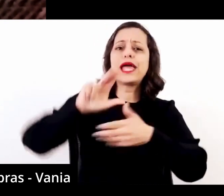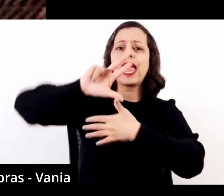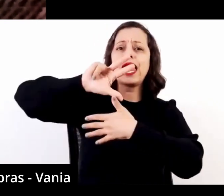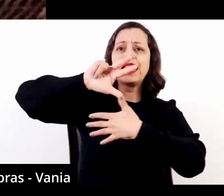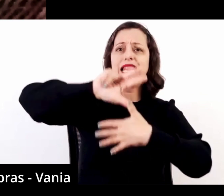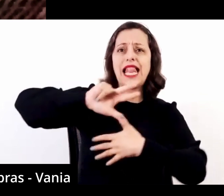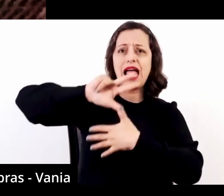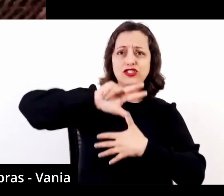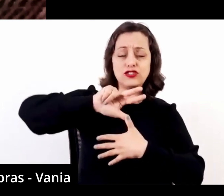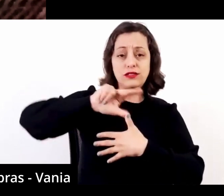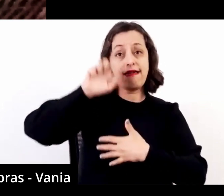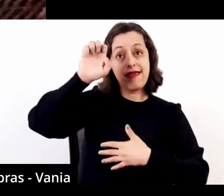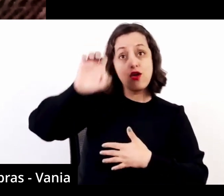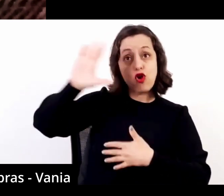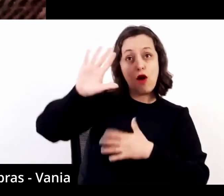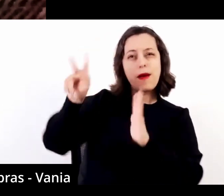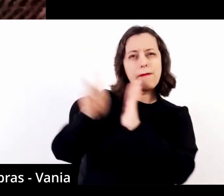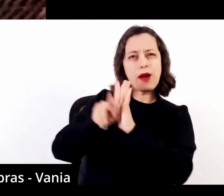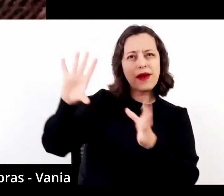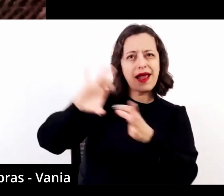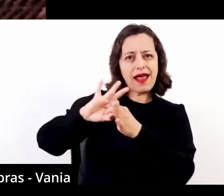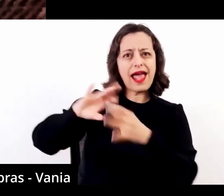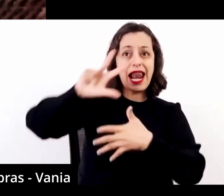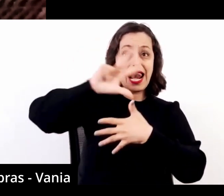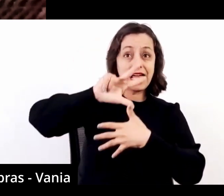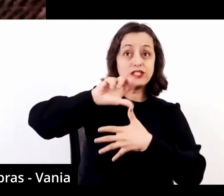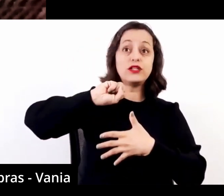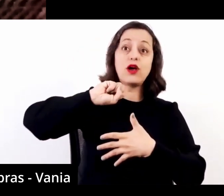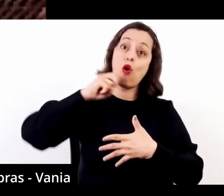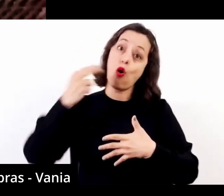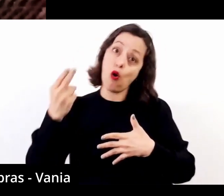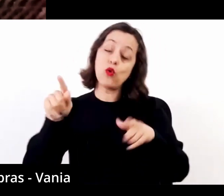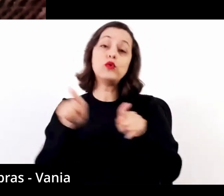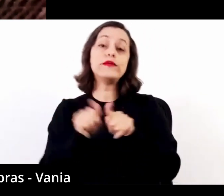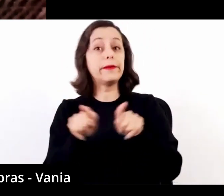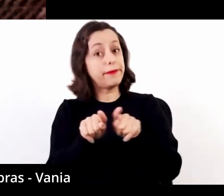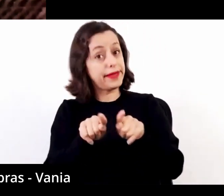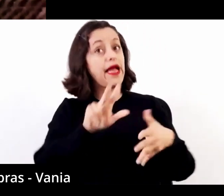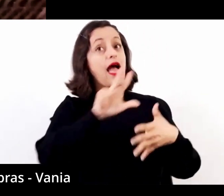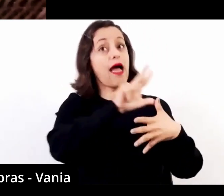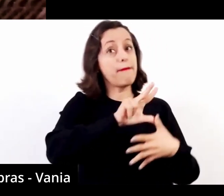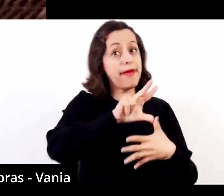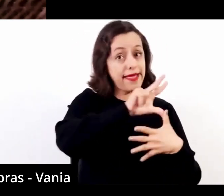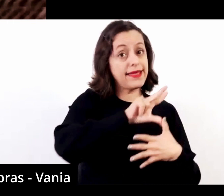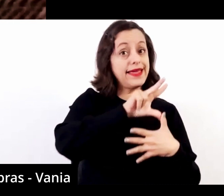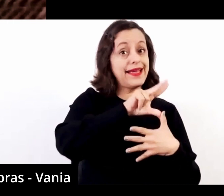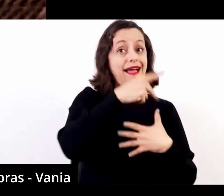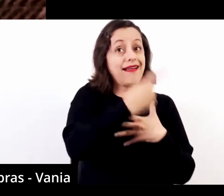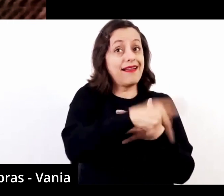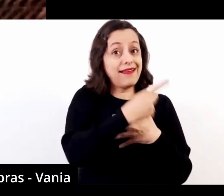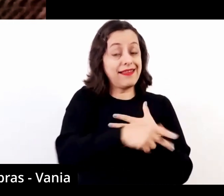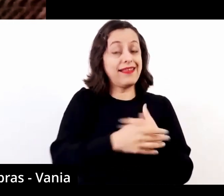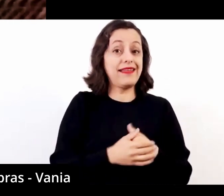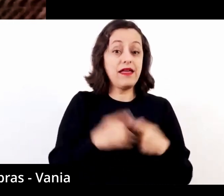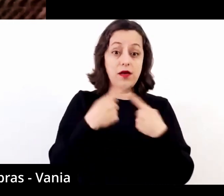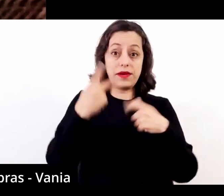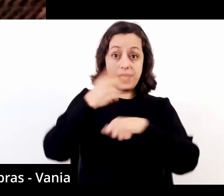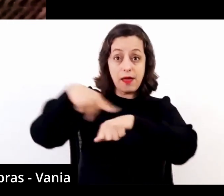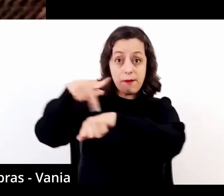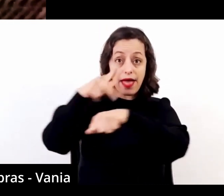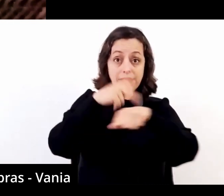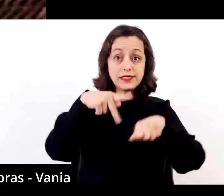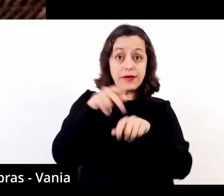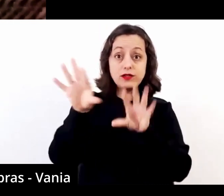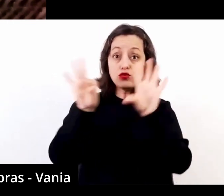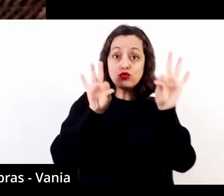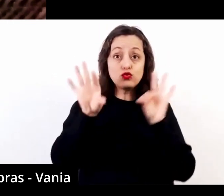seja da Europa Latina, seja da América Latina. Porque os países representados no programa